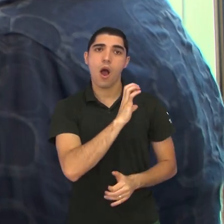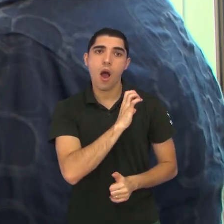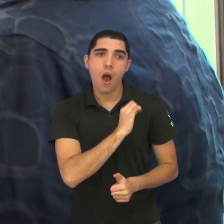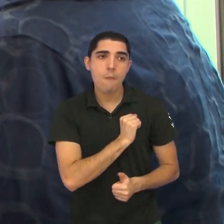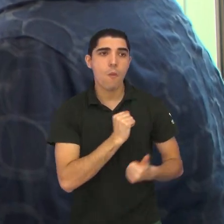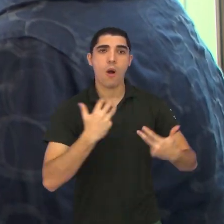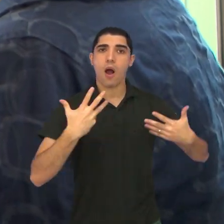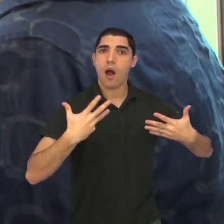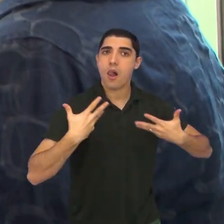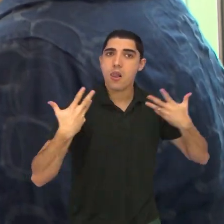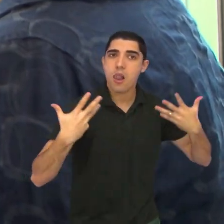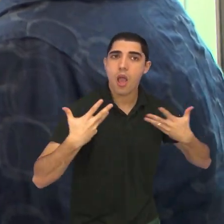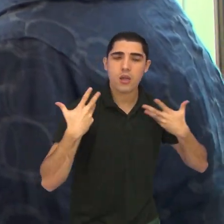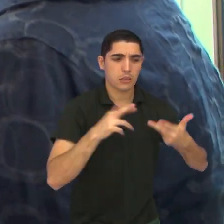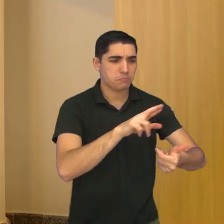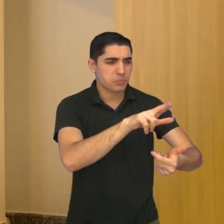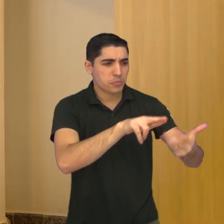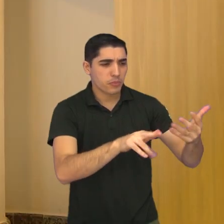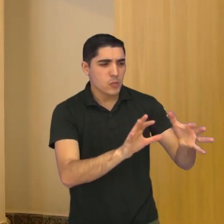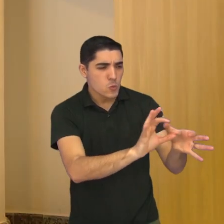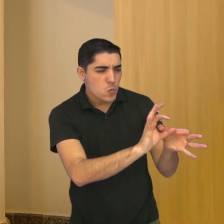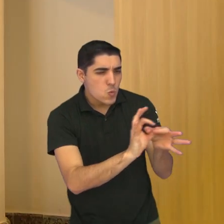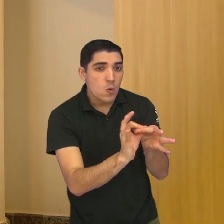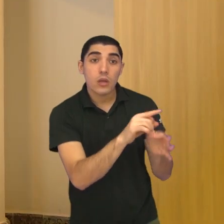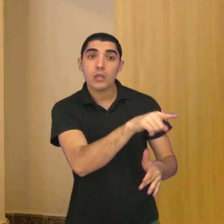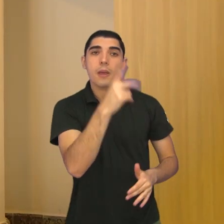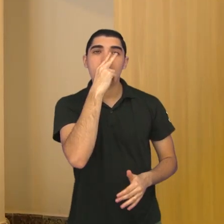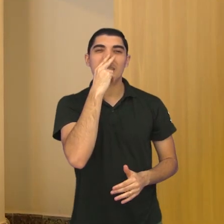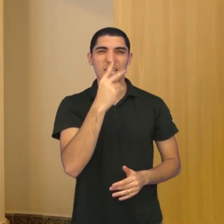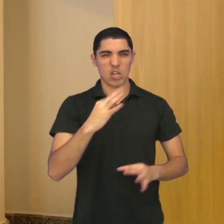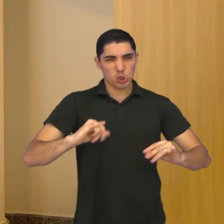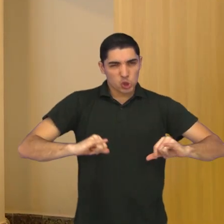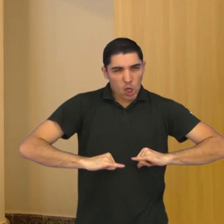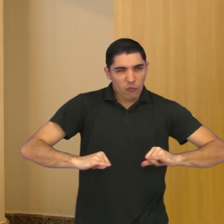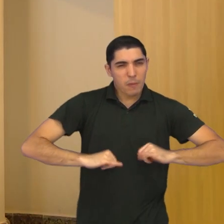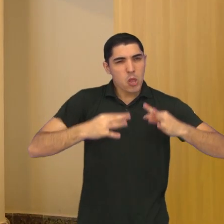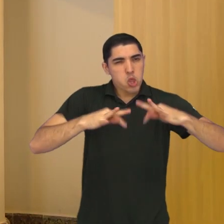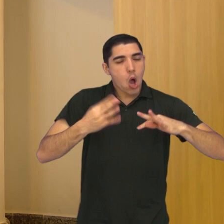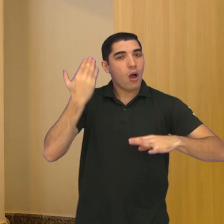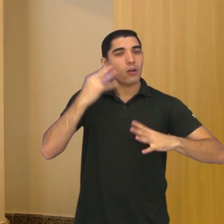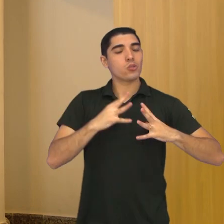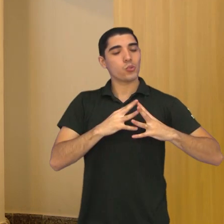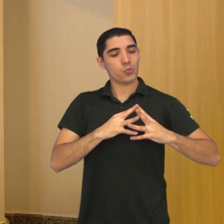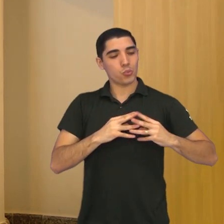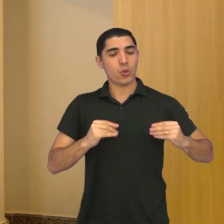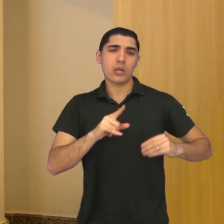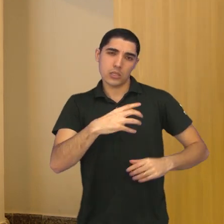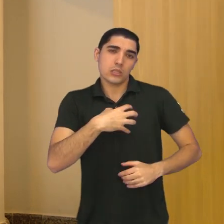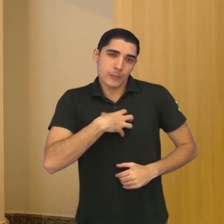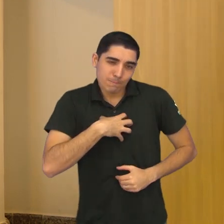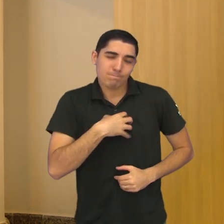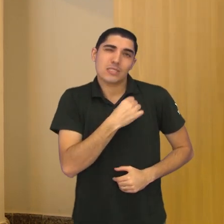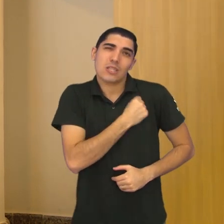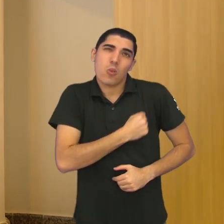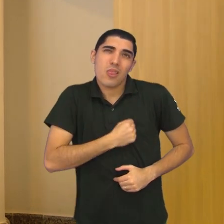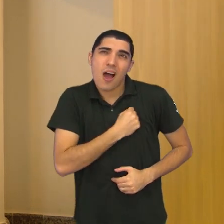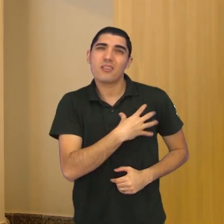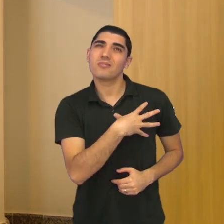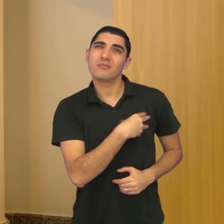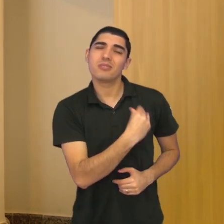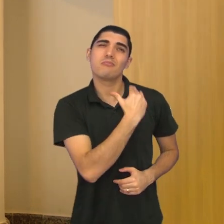amor, em alegria e continuar sua vida curados dessa dor. Sempre com